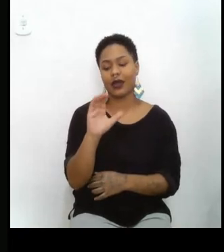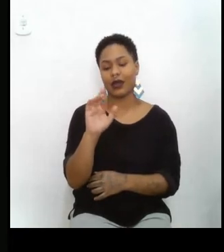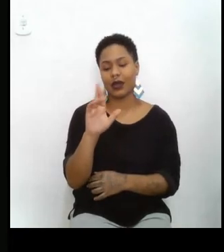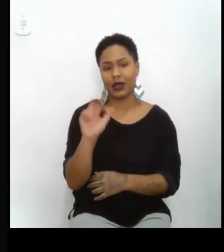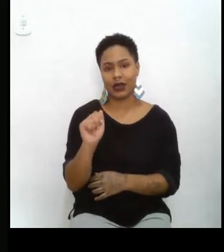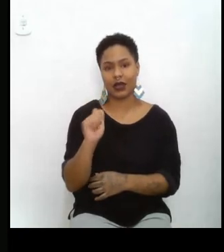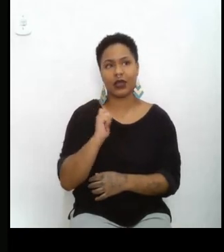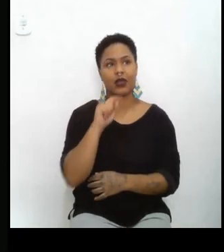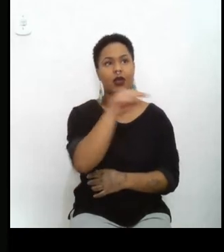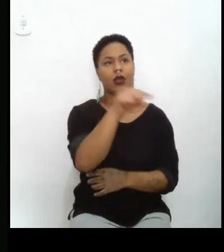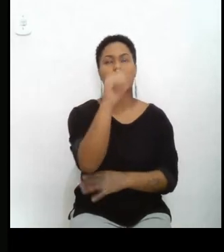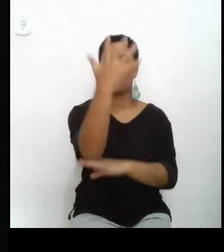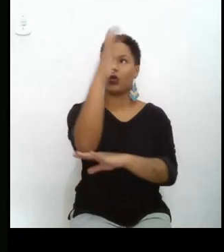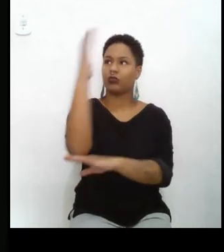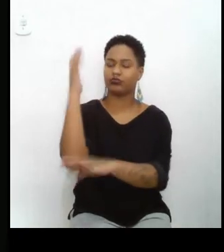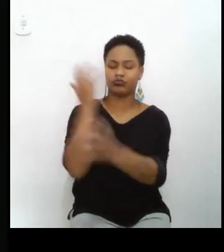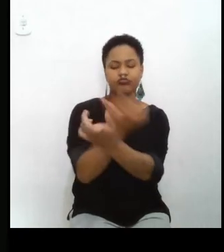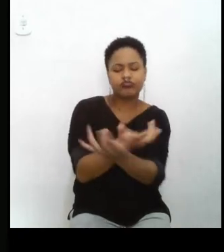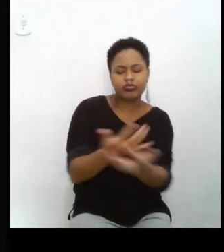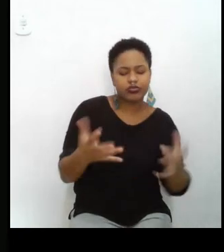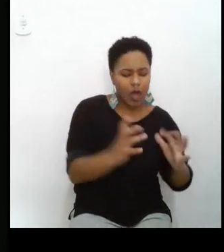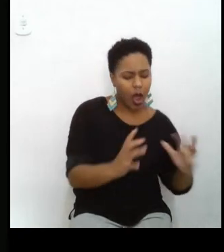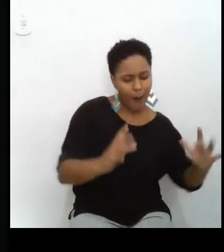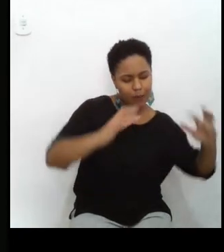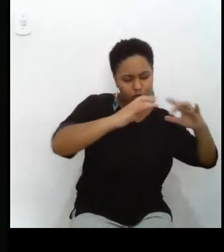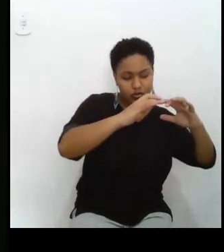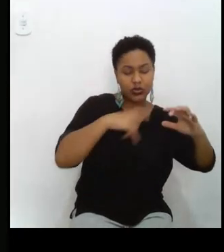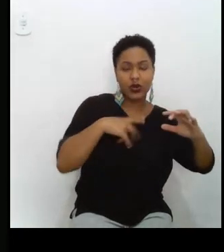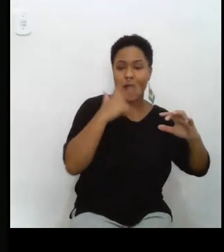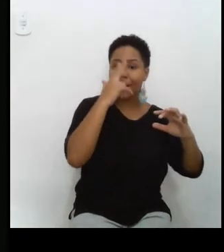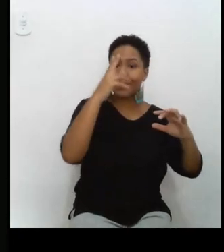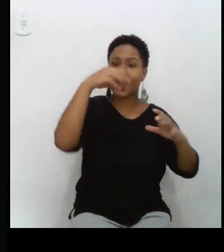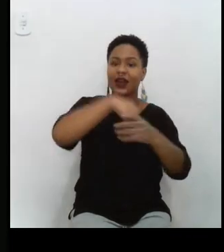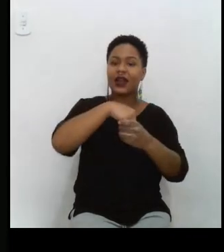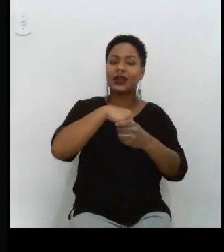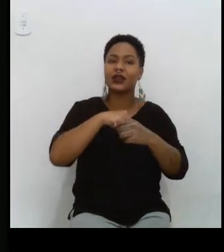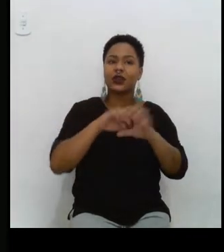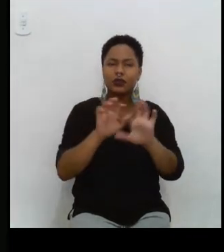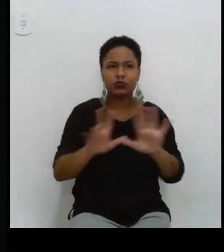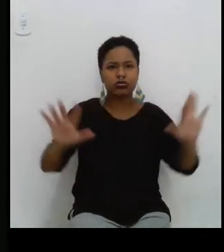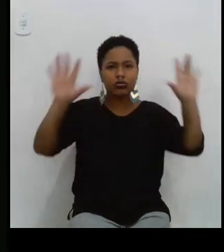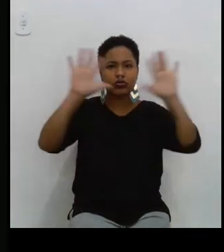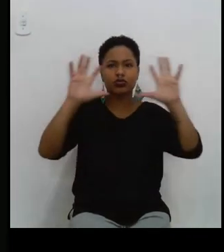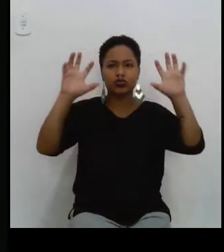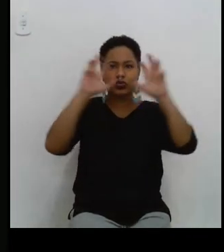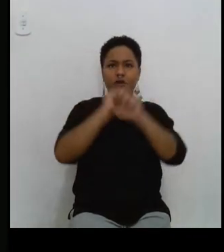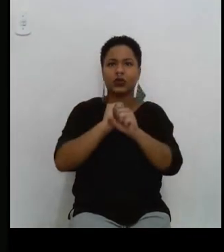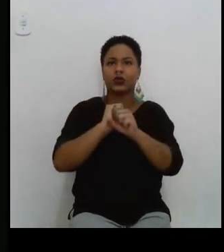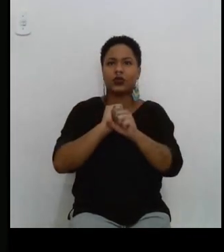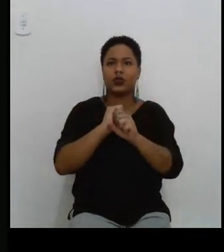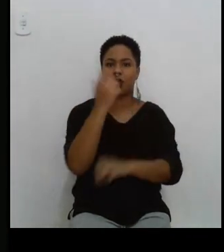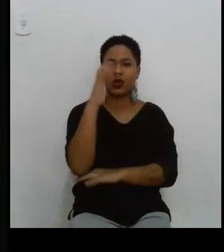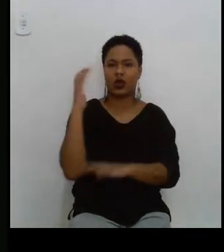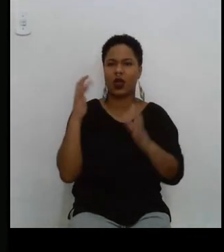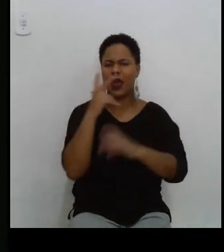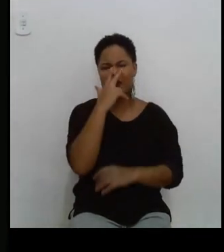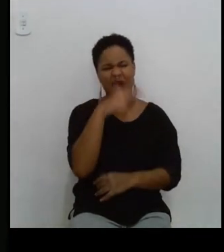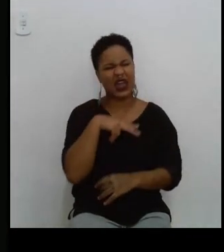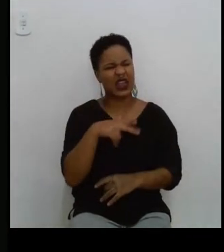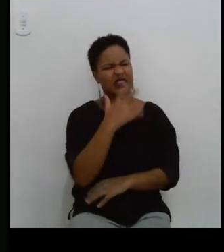aptos pela minhas que pareciam sair de dentro de uma parte bença da Mata para mim parece tomato